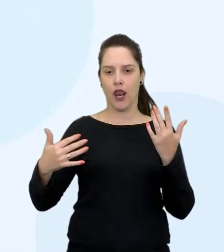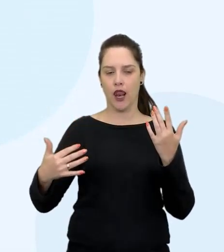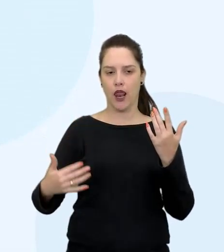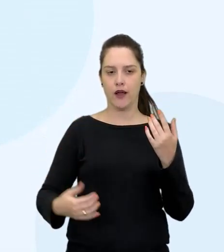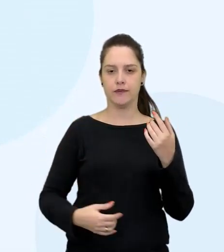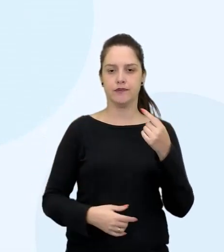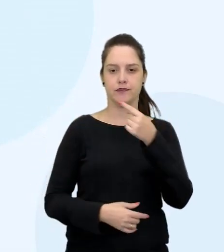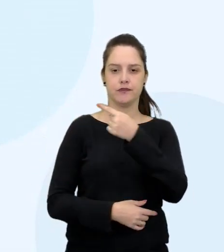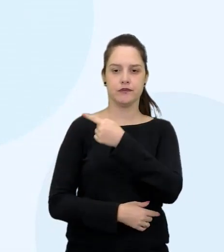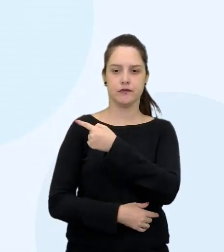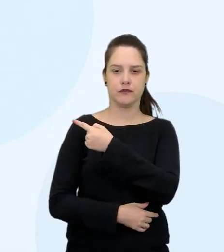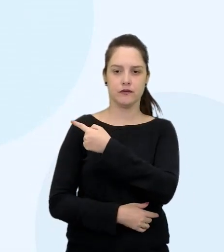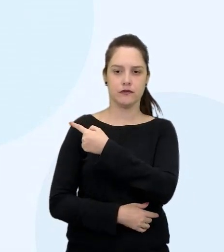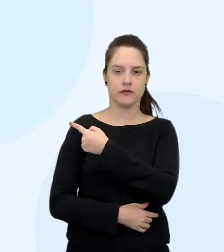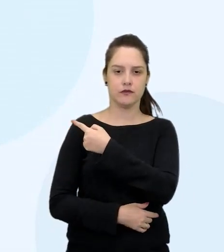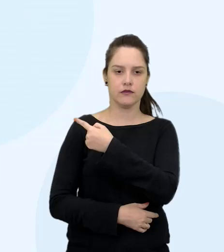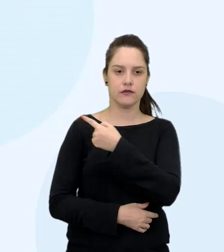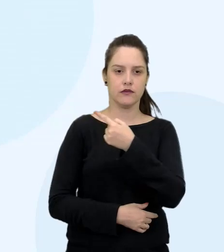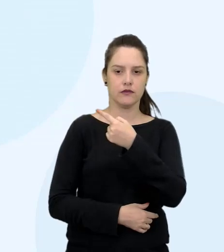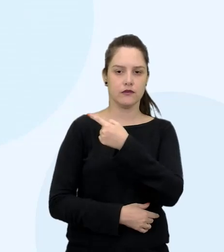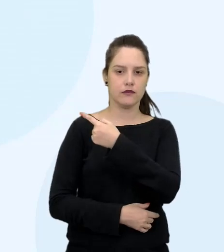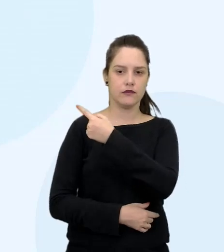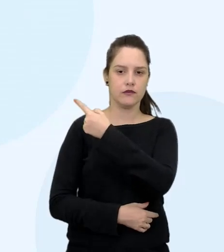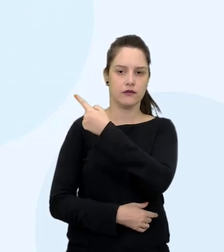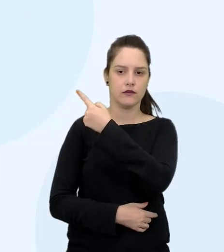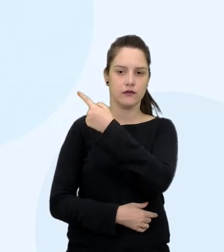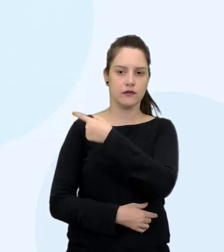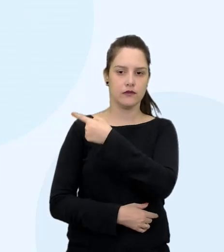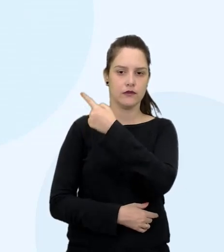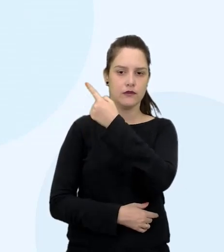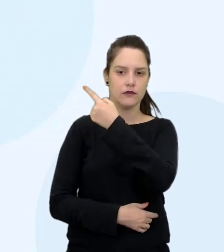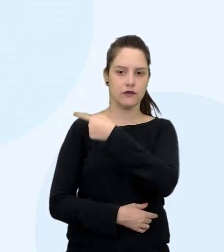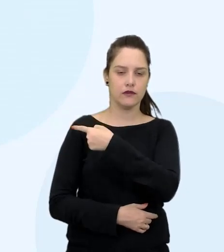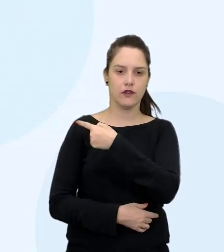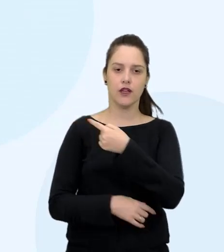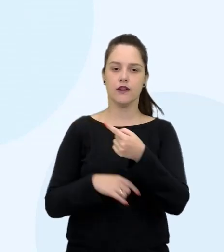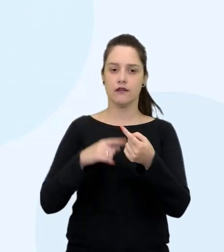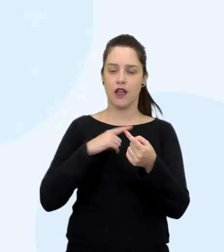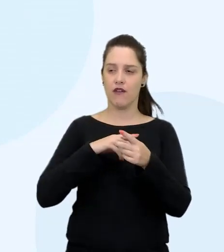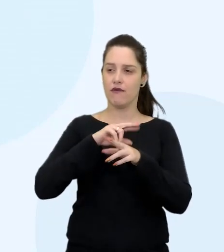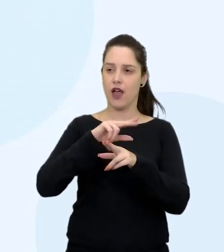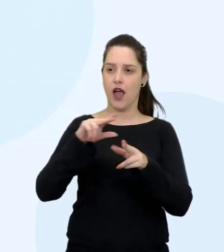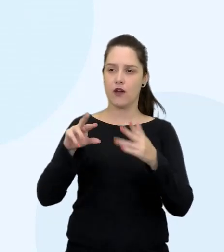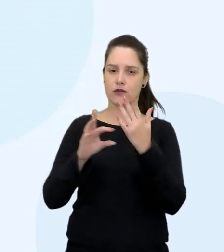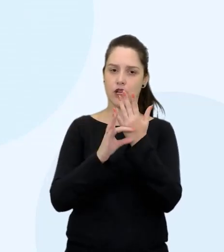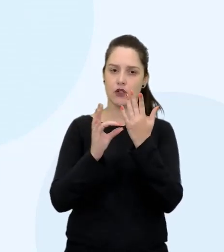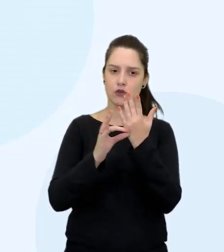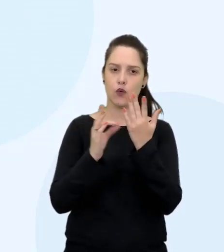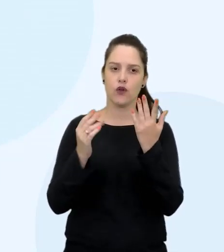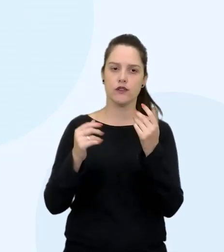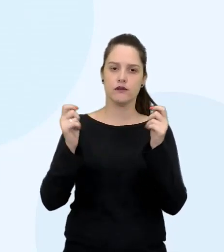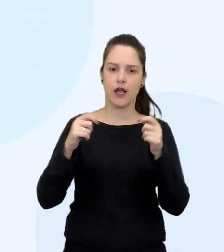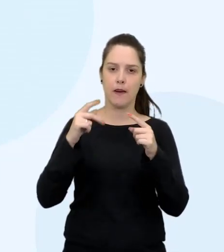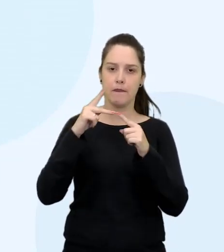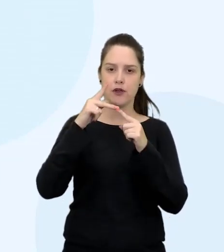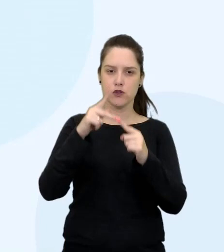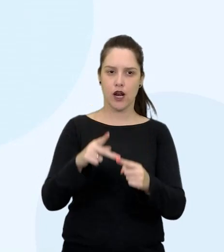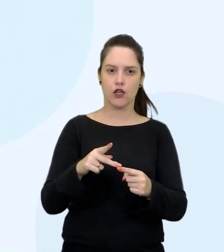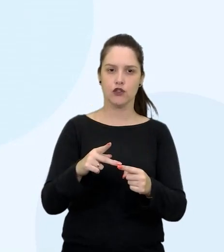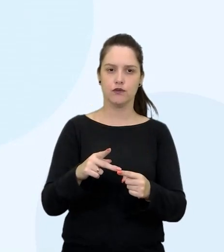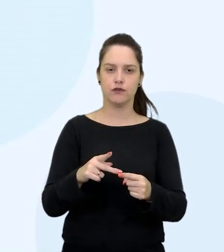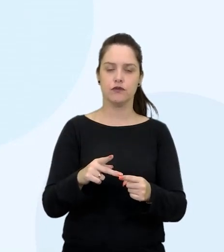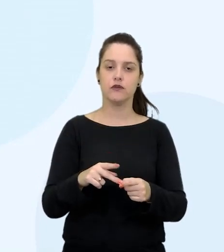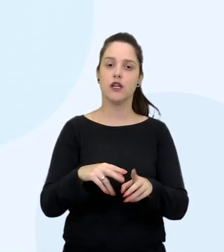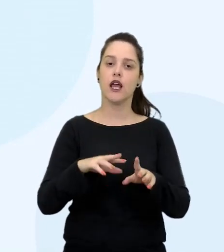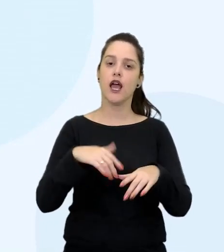Carroll, vocês devem já conhecer esses autores, mas eu não coloquei a obra aí porque vocês vão pesquisar e falar, eu já conheço essa história, né? E aí a gente pede